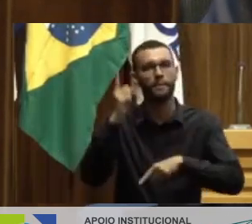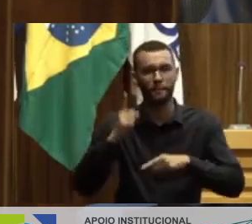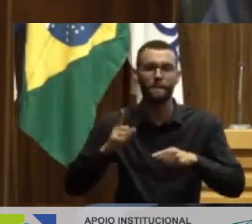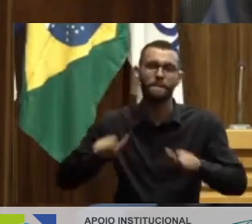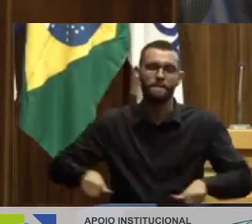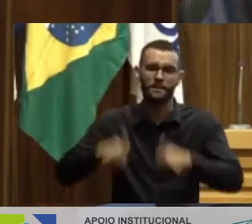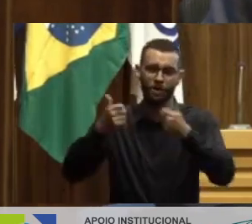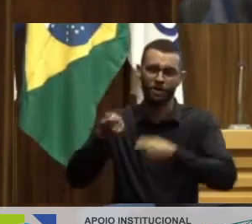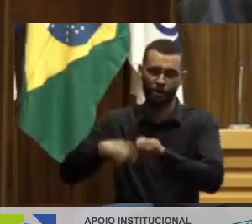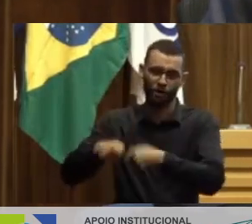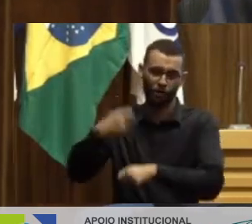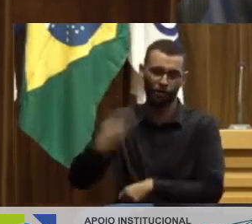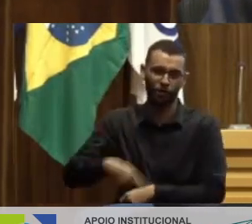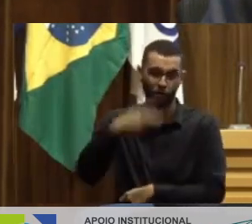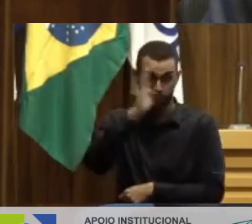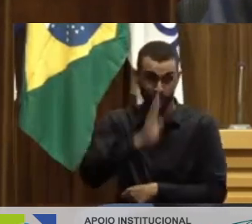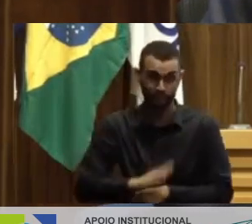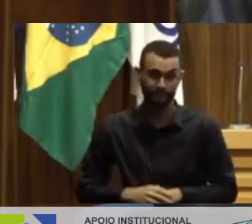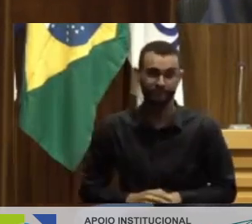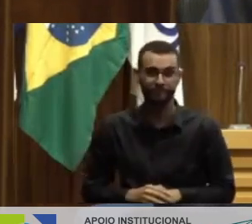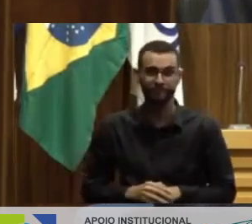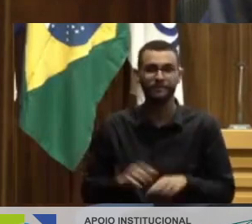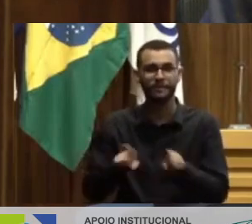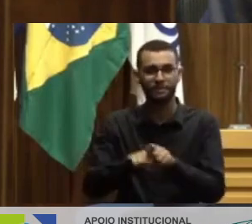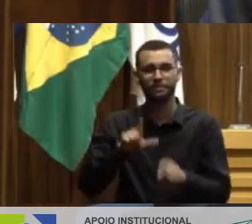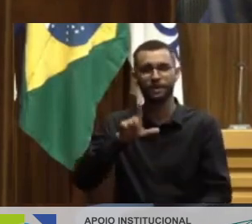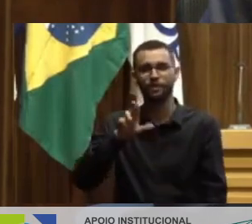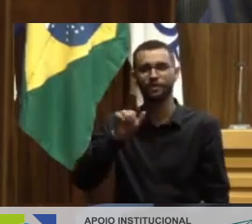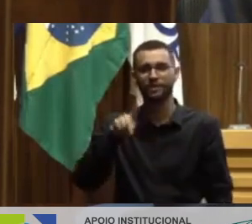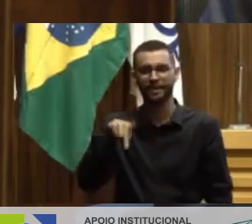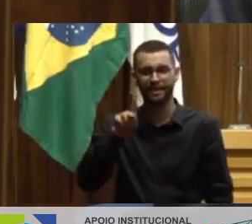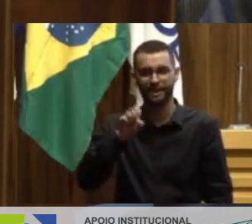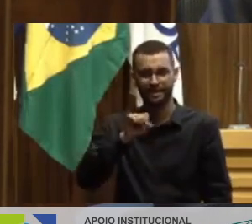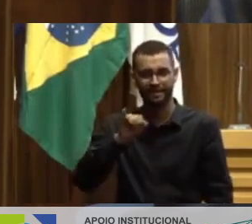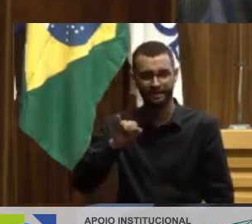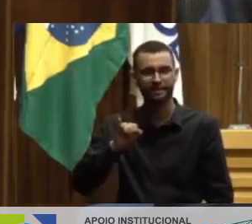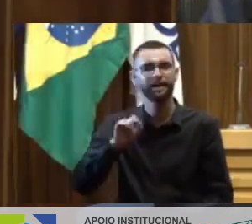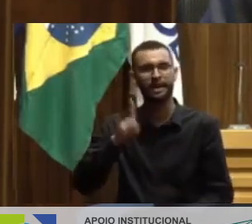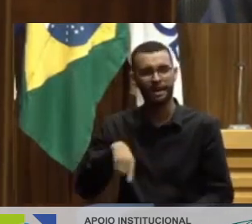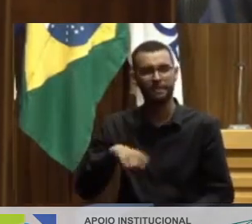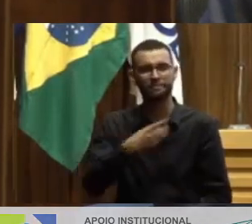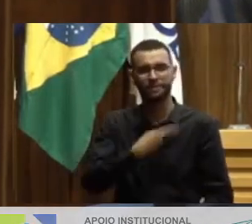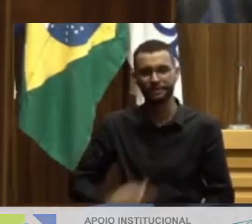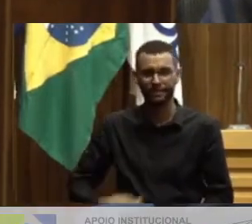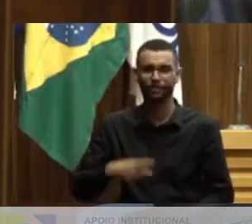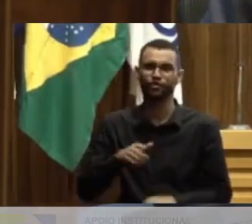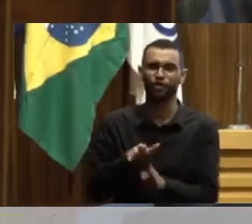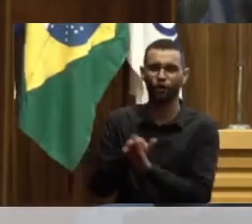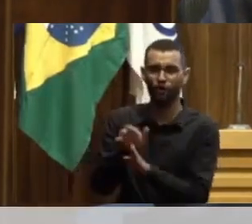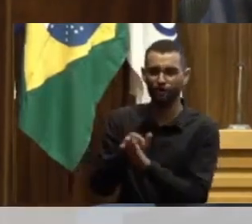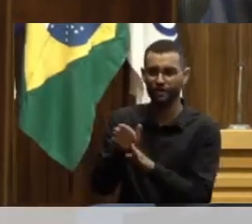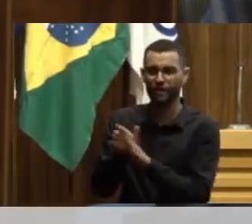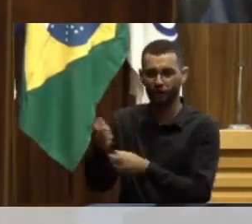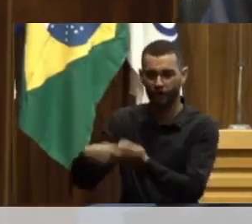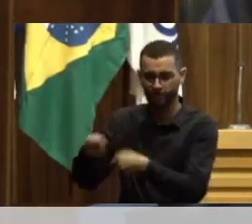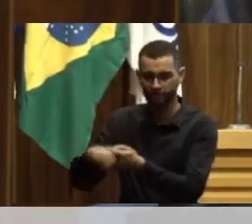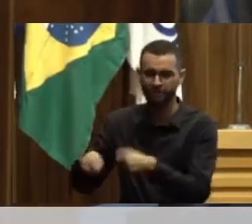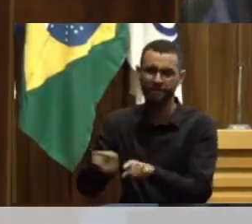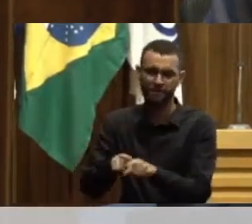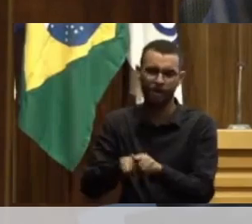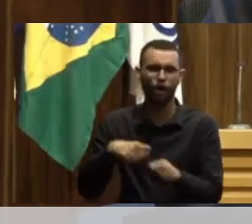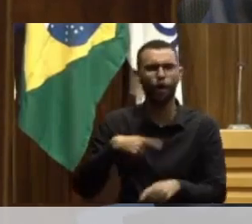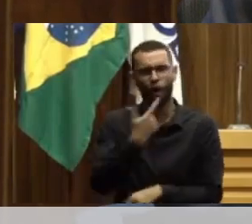economia. Saudar aqui o Luquezzi, presidente do nosso Conselho de Administração, e o Carlos Nobre, entre outros conselheiros